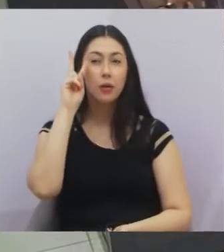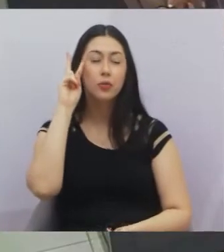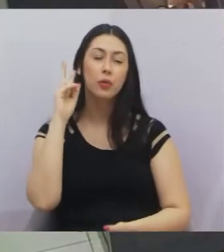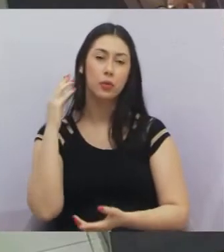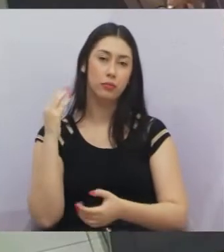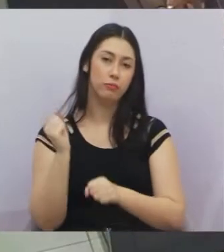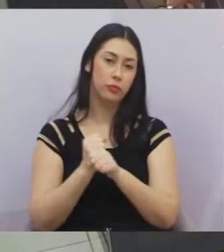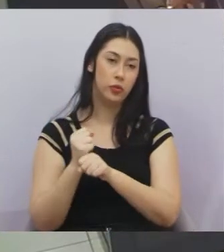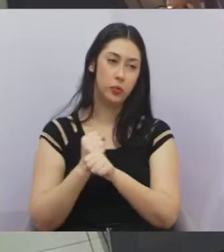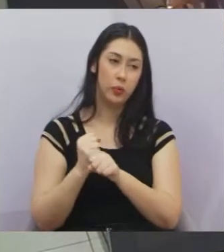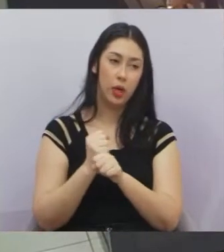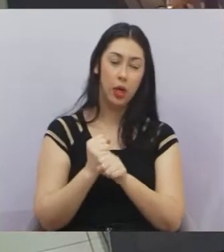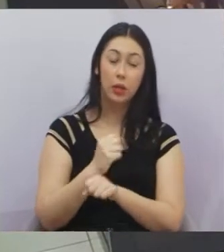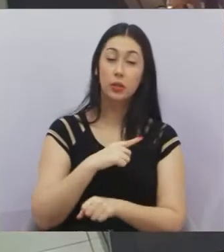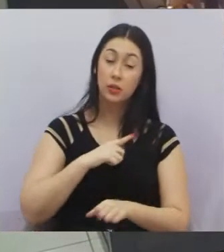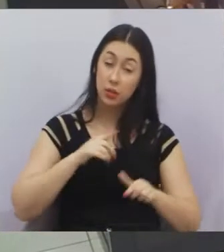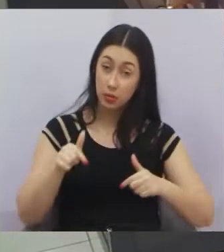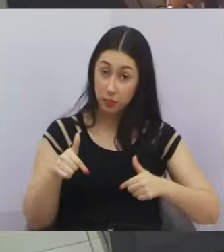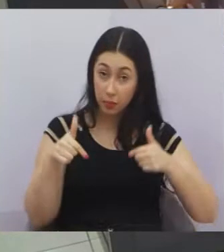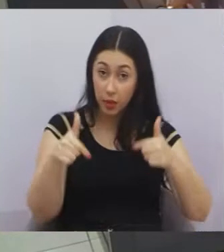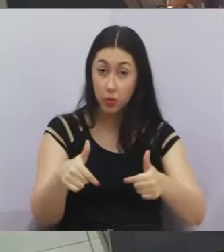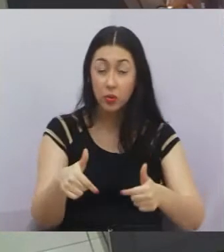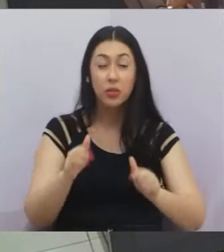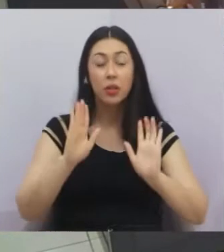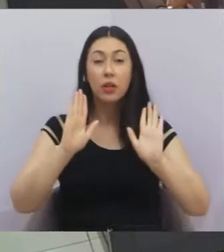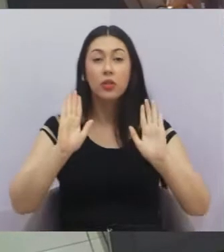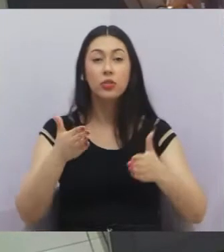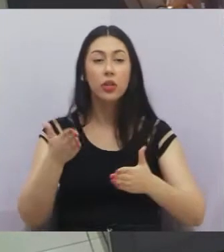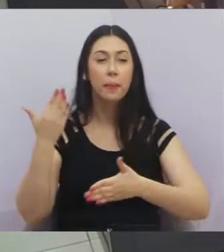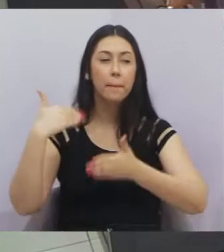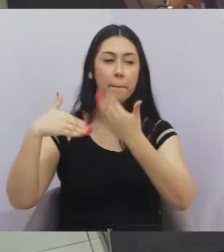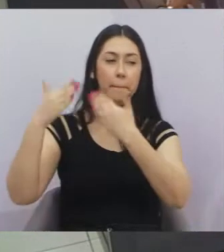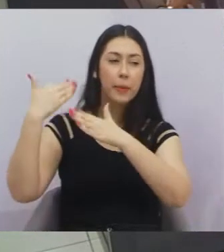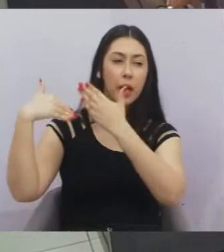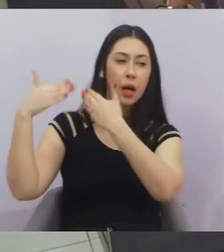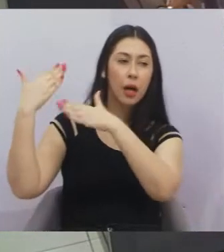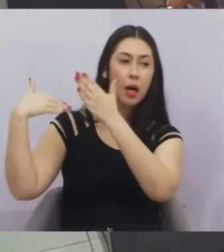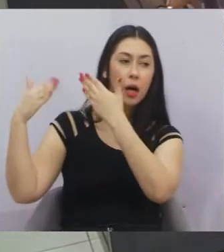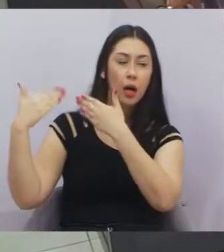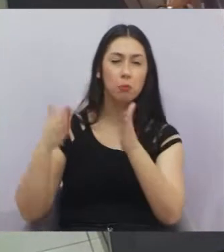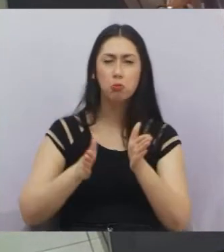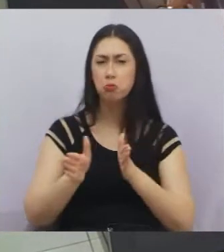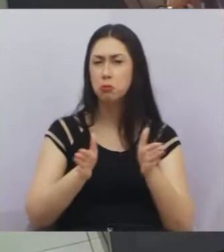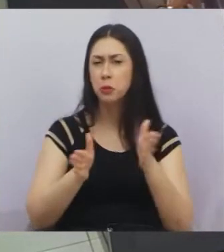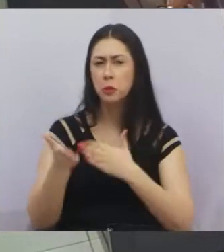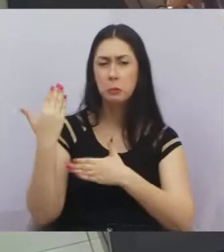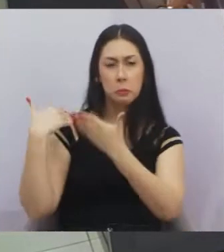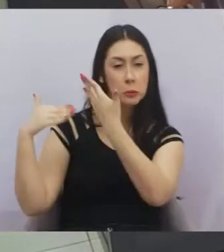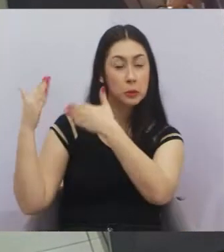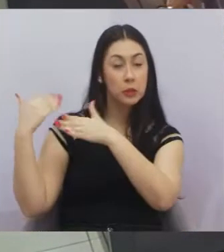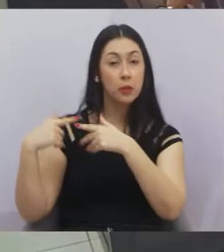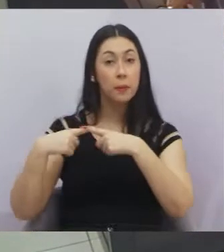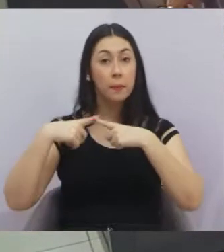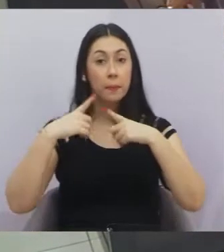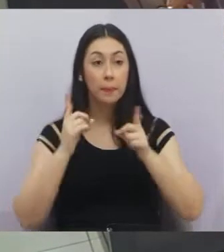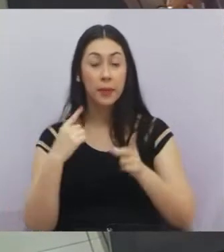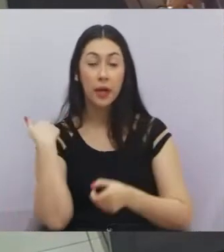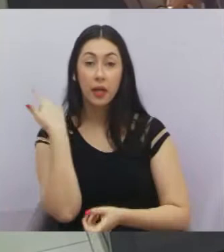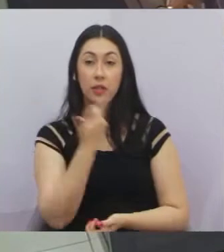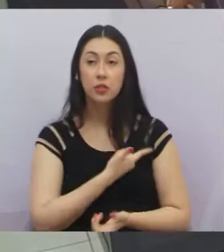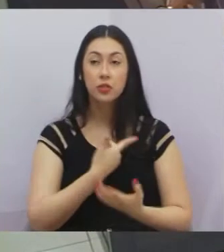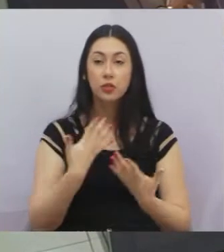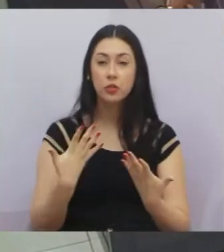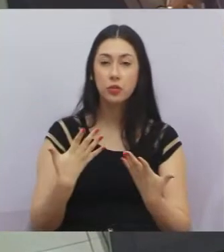ano, né? A gente sabe que tem uma luta que já vem de outros tempos, né? Mas, no entanto, a gente